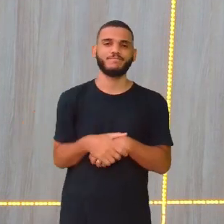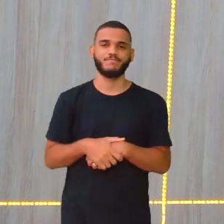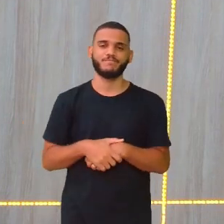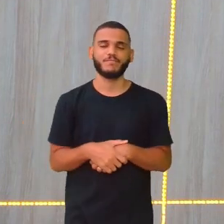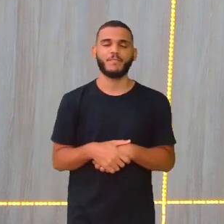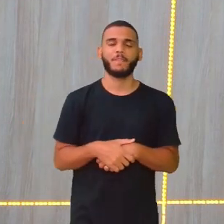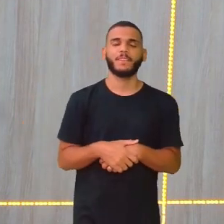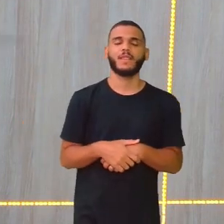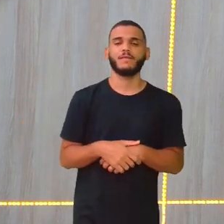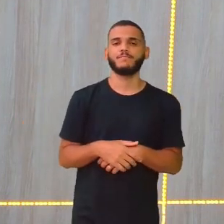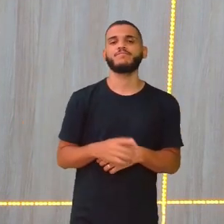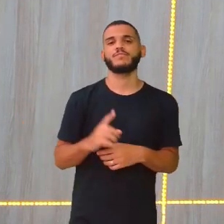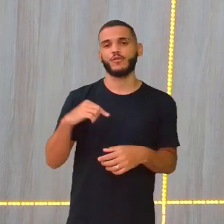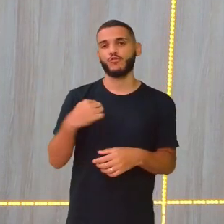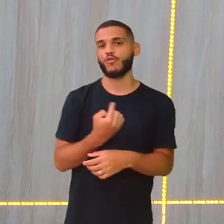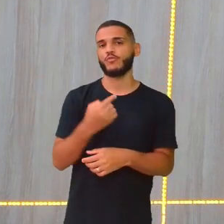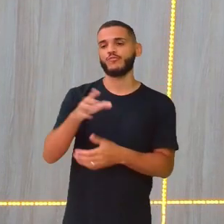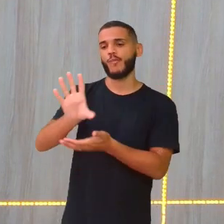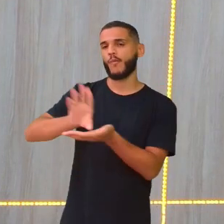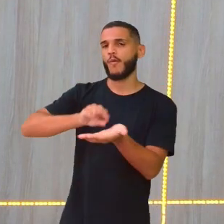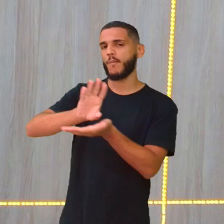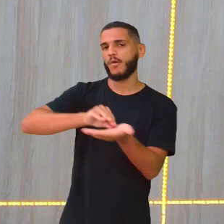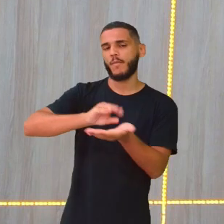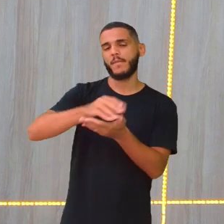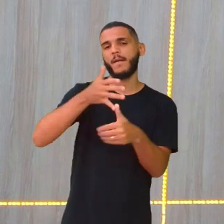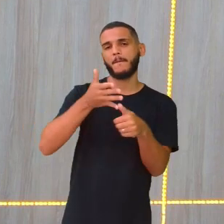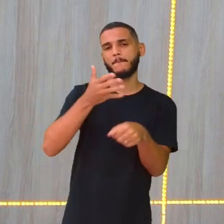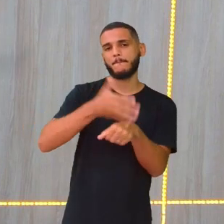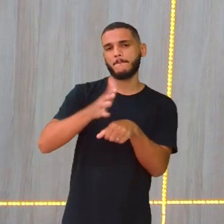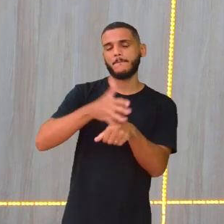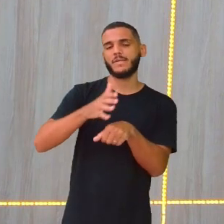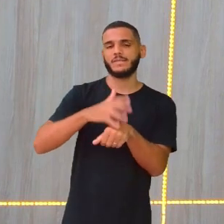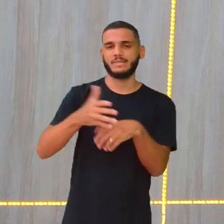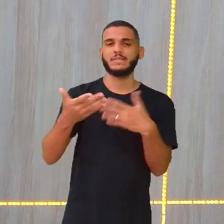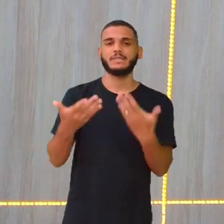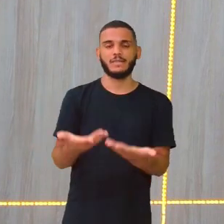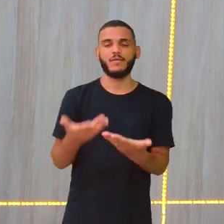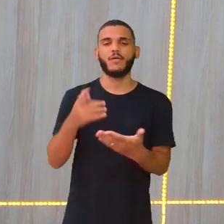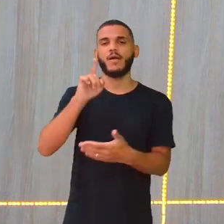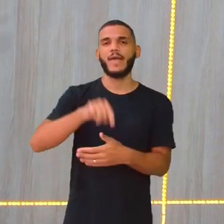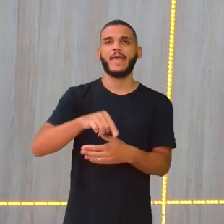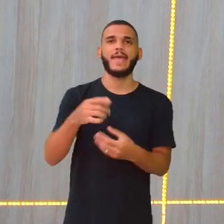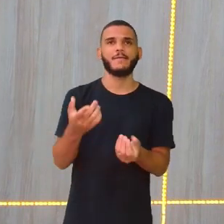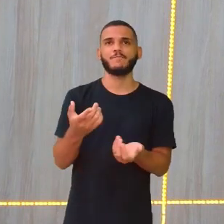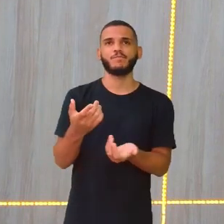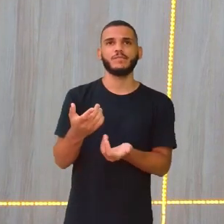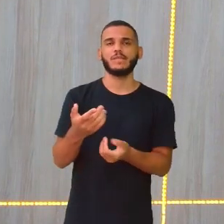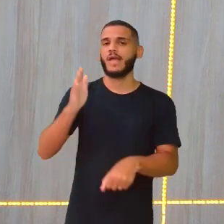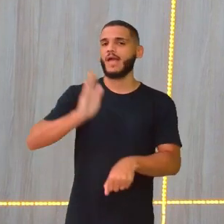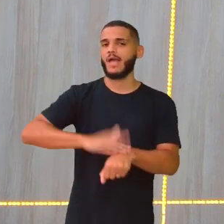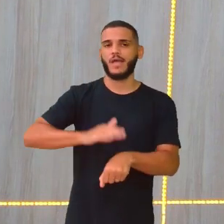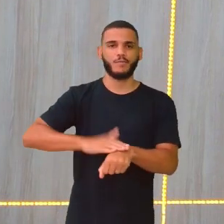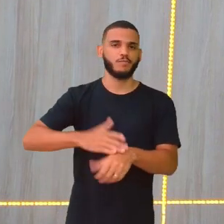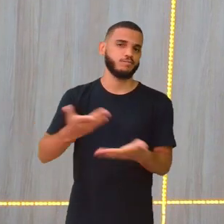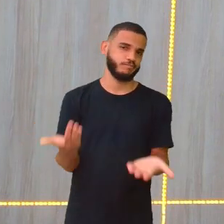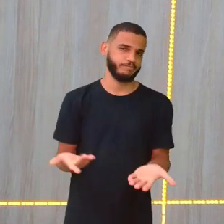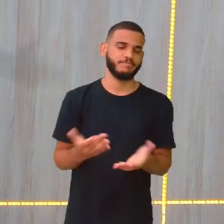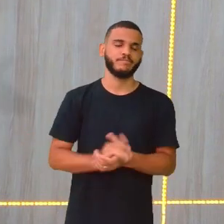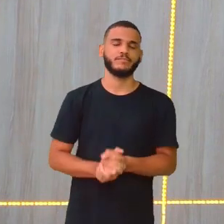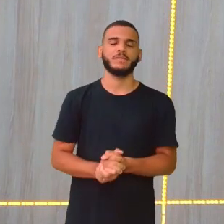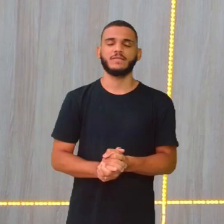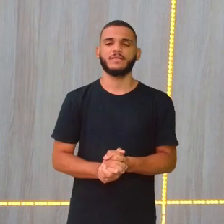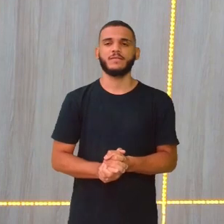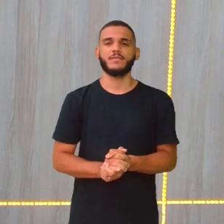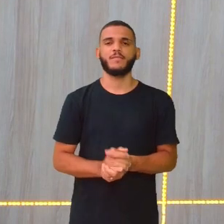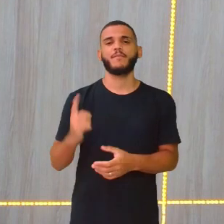consumindo e reproduzindo esses estereótipos. Então, eles surgem quase que automaticamente quando a gente